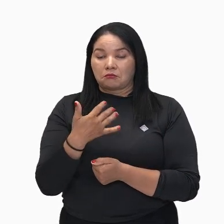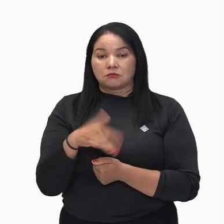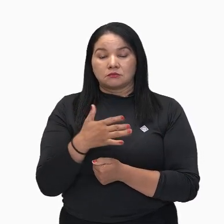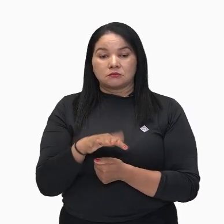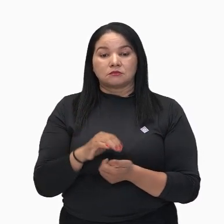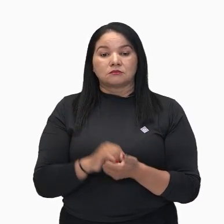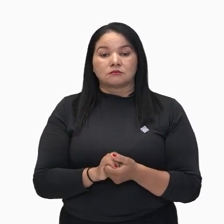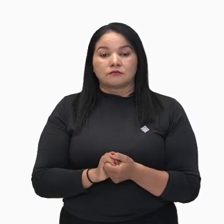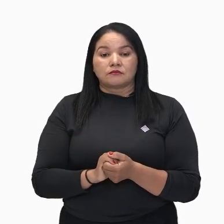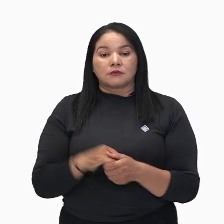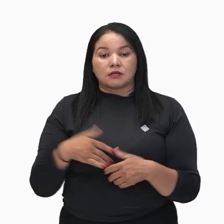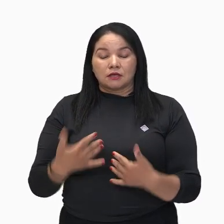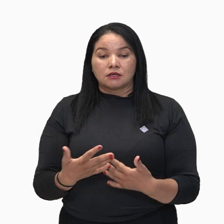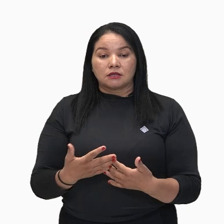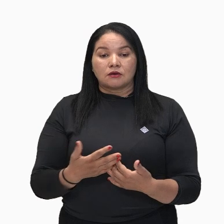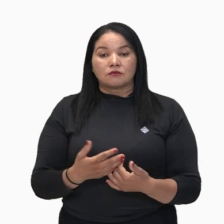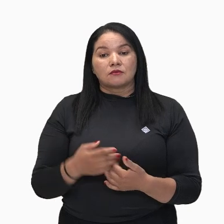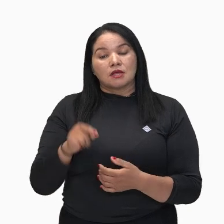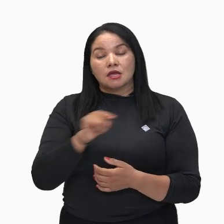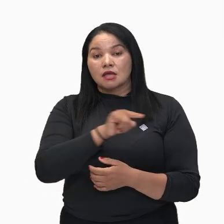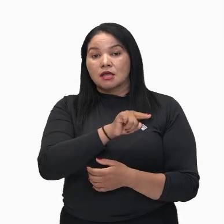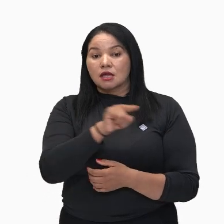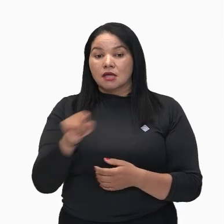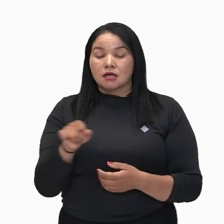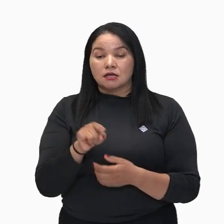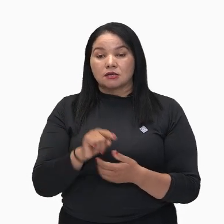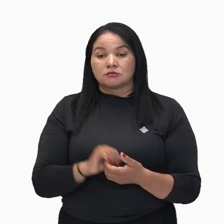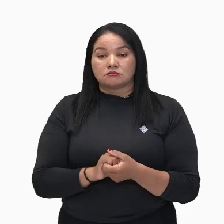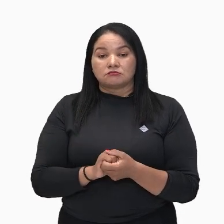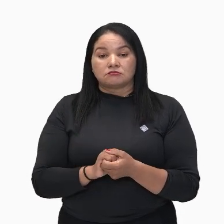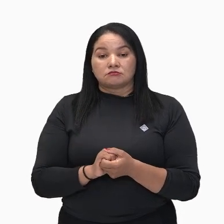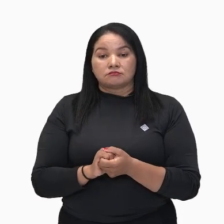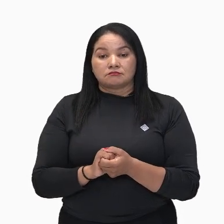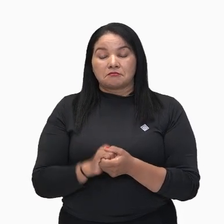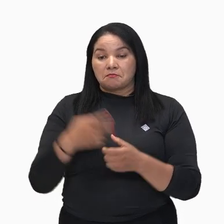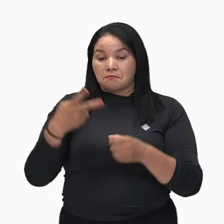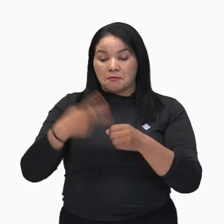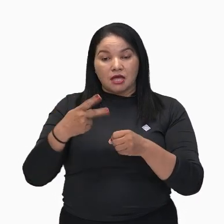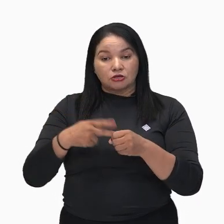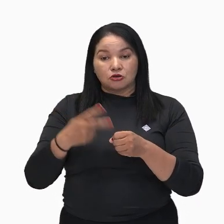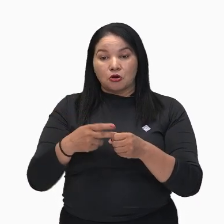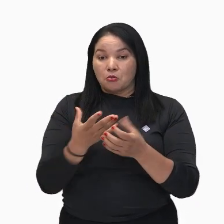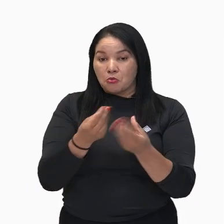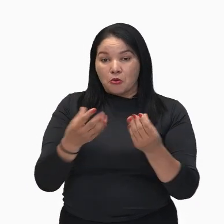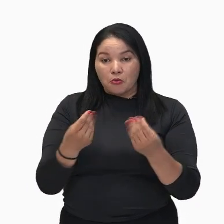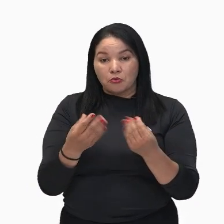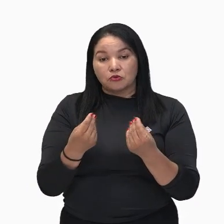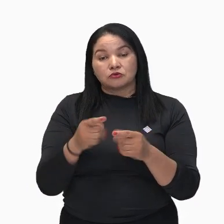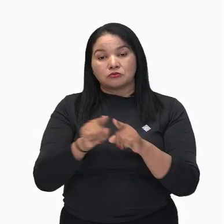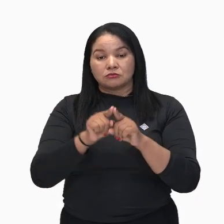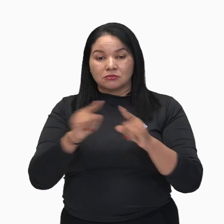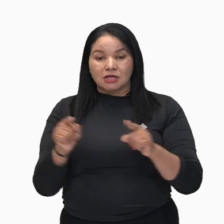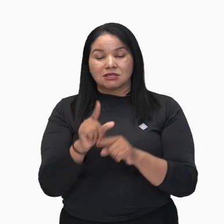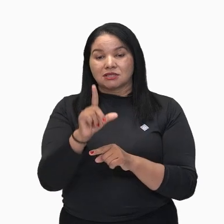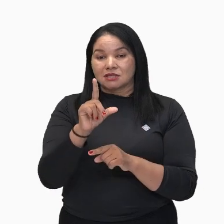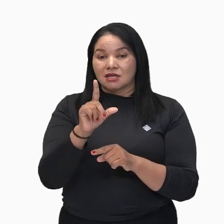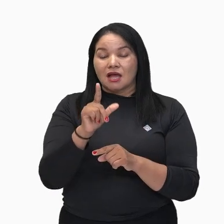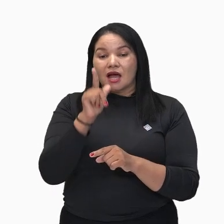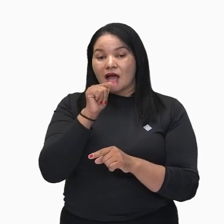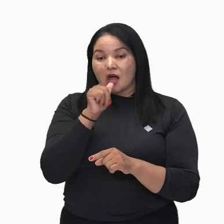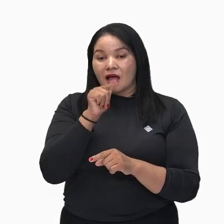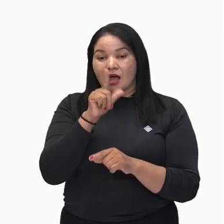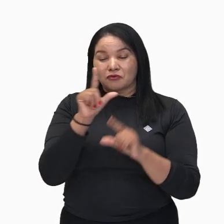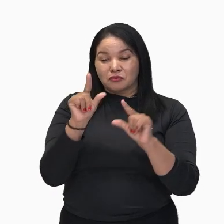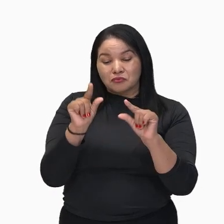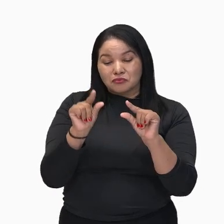só, enquanto eles têm grande quantidade de petróleo, a água vai ocorrer essa escassez. Então,